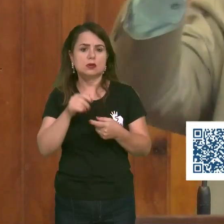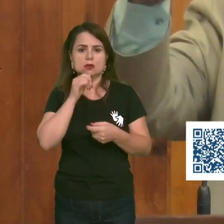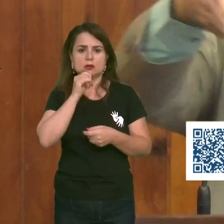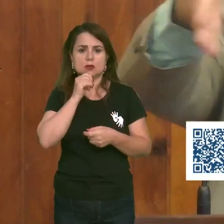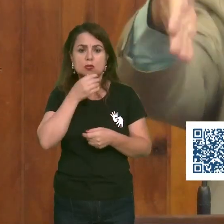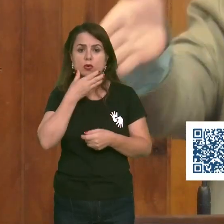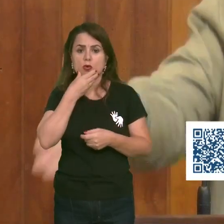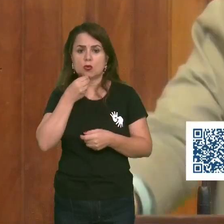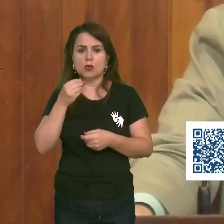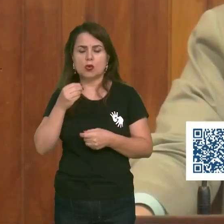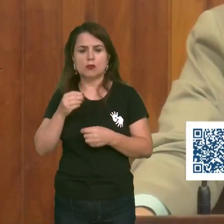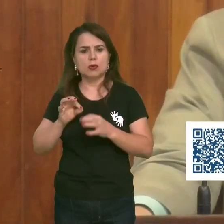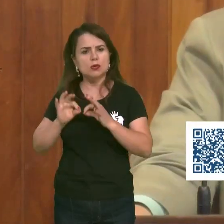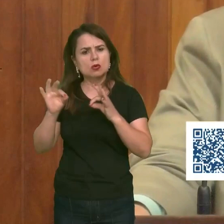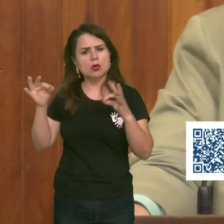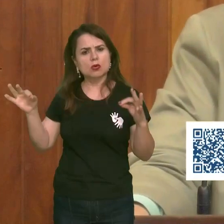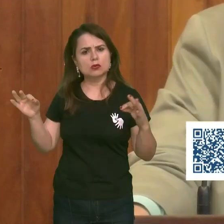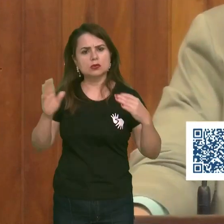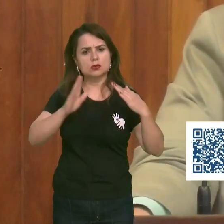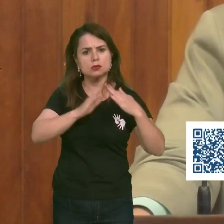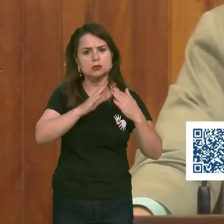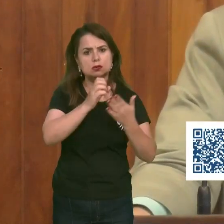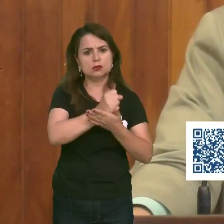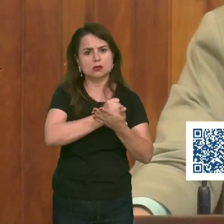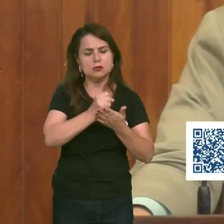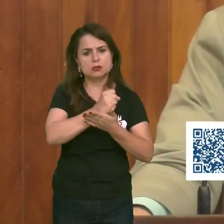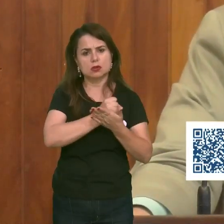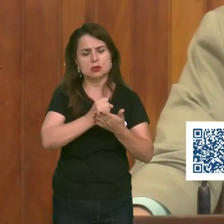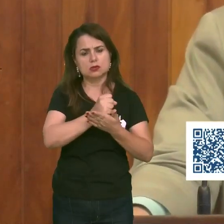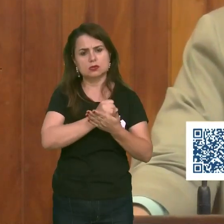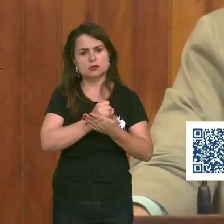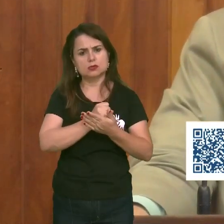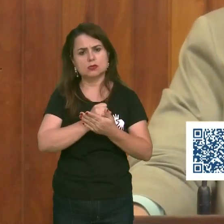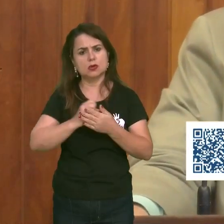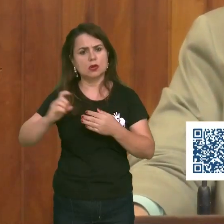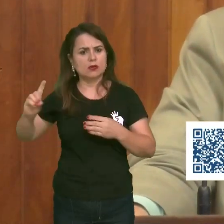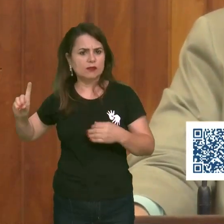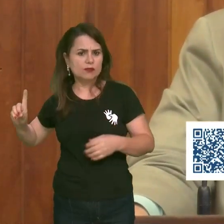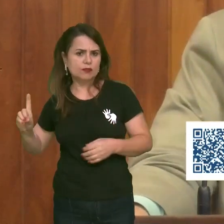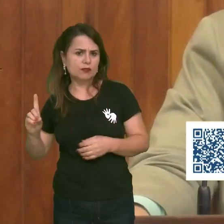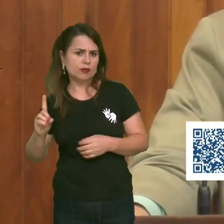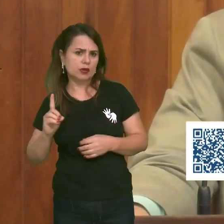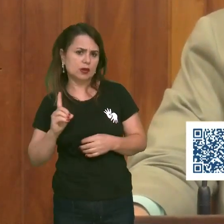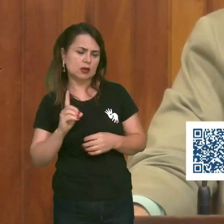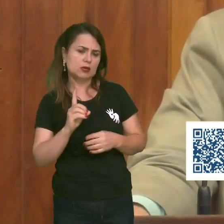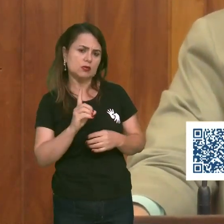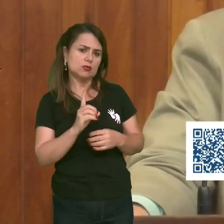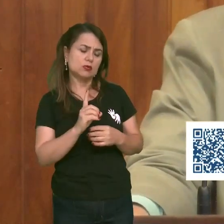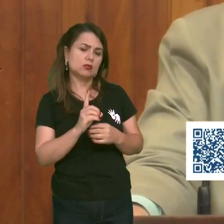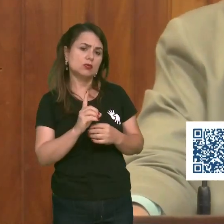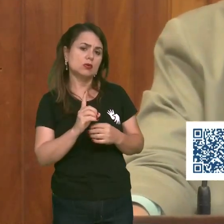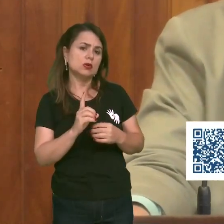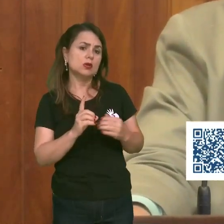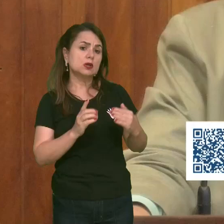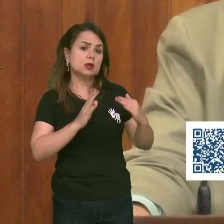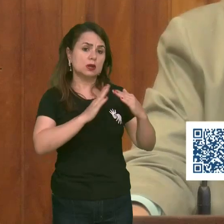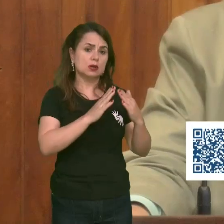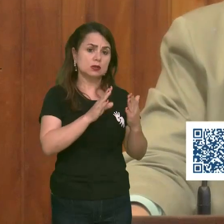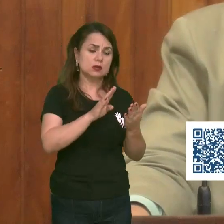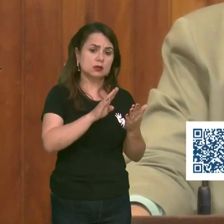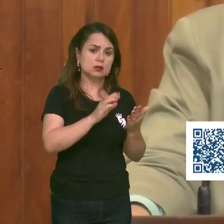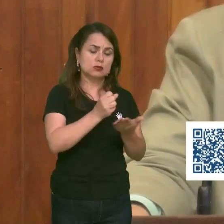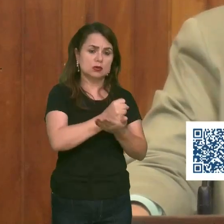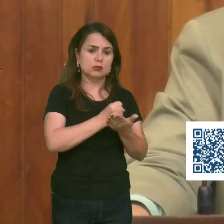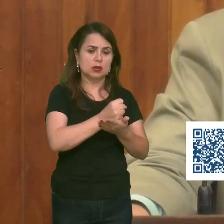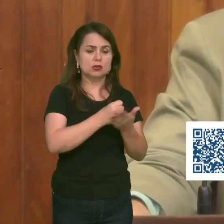perto de onde está estabelecida a farmácia Municipal e ao chegar lá 45 minutos antes do encerramento do expediente